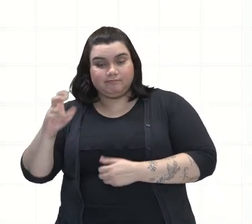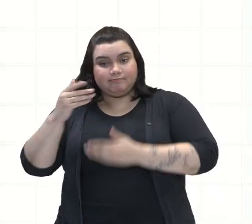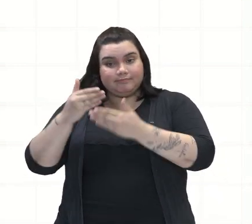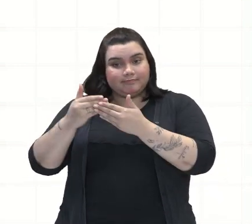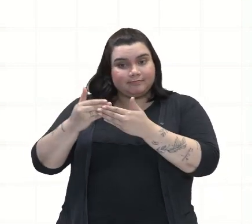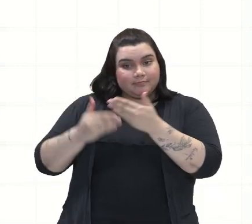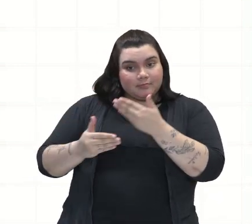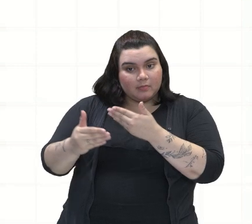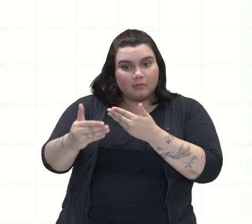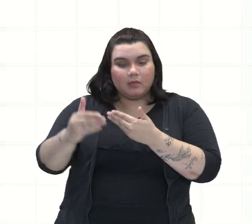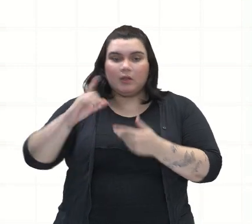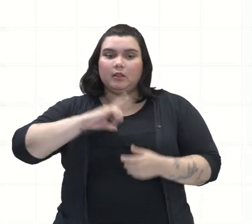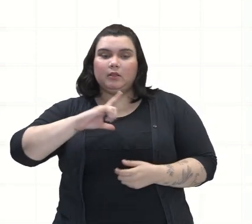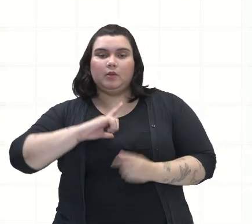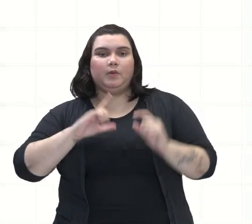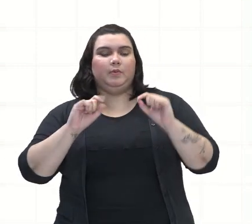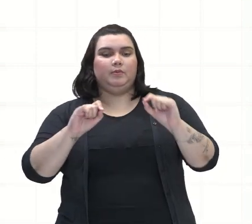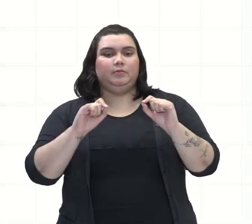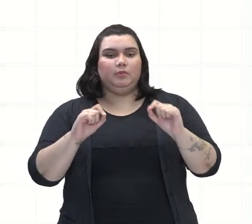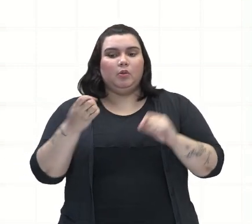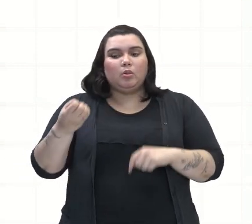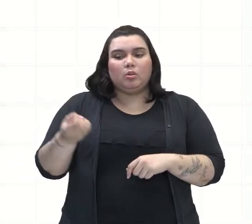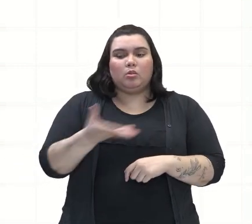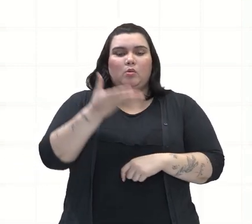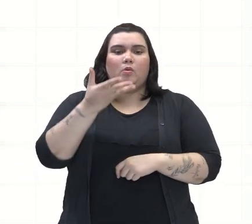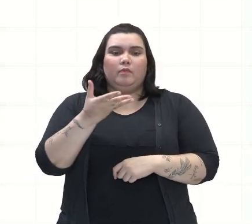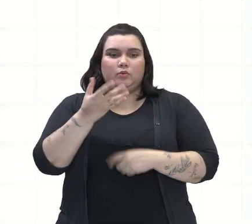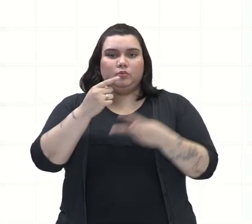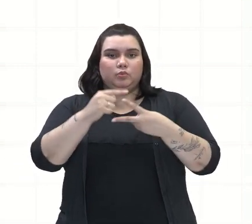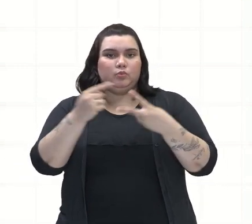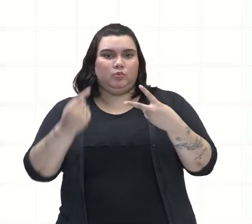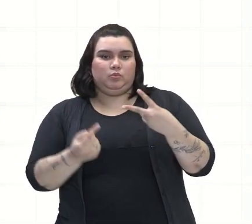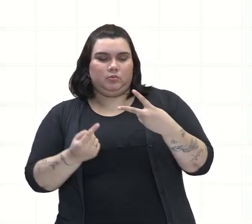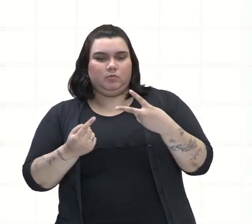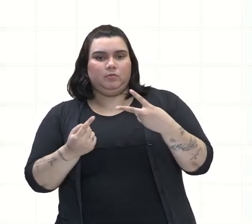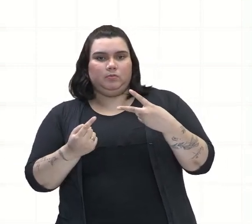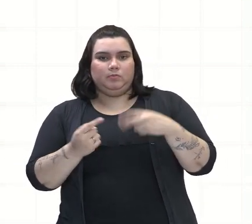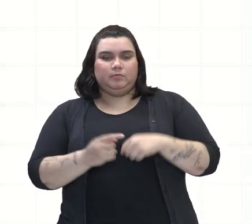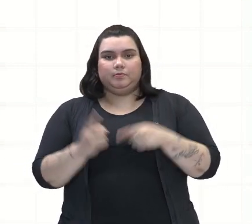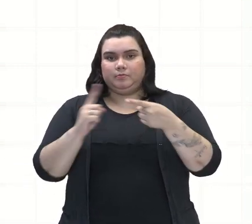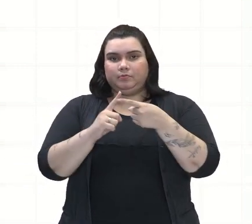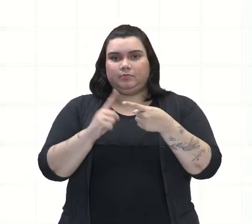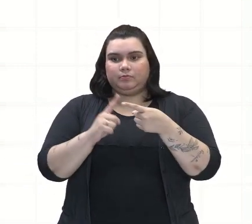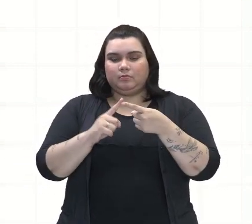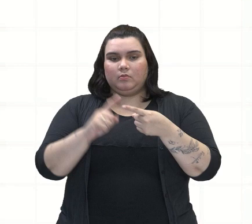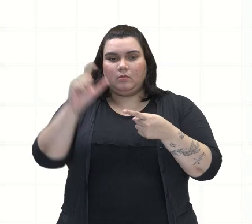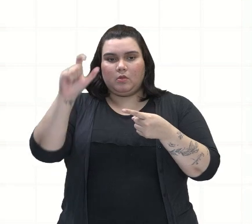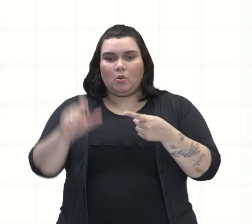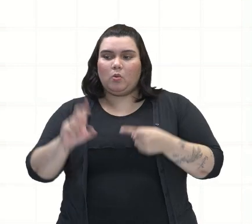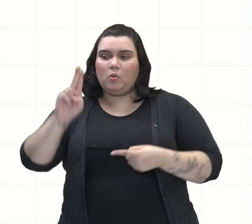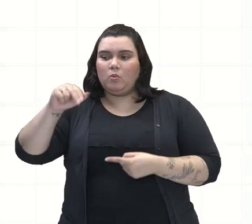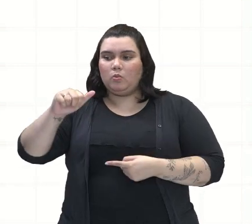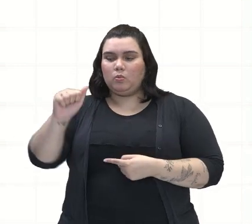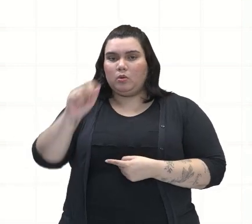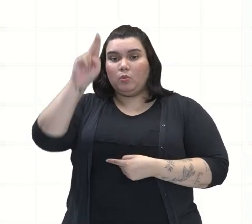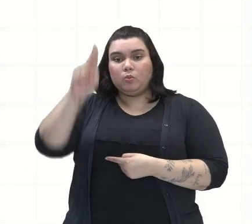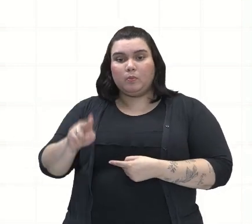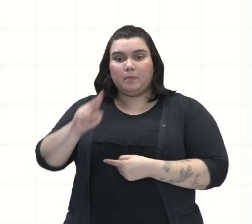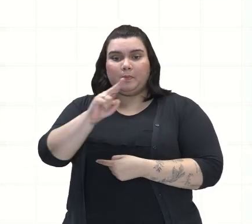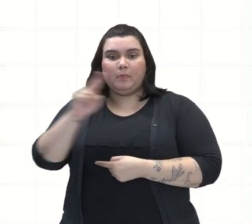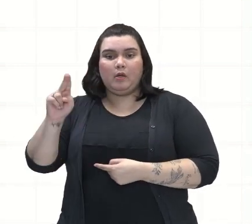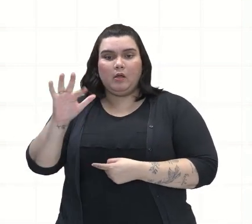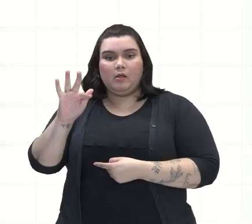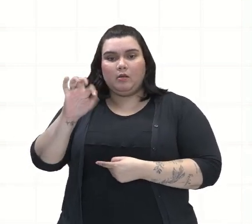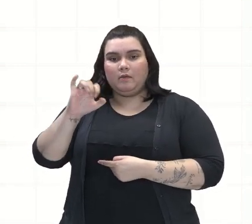1835, você vai ter novas 2 regências. A regência una do Padre Feijó, que vai